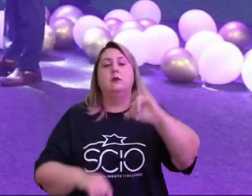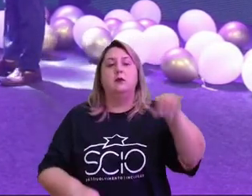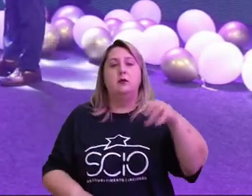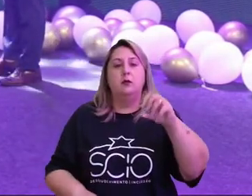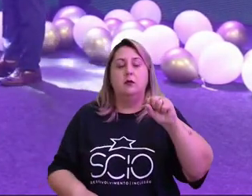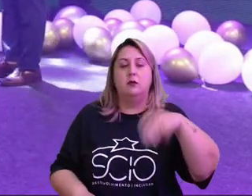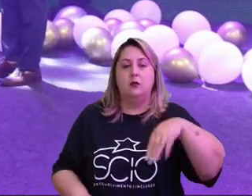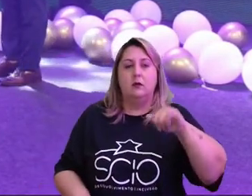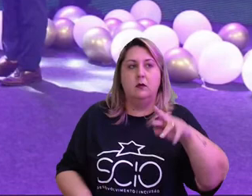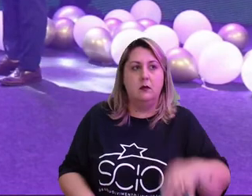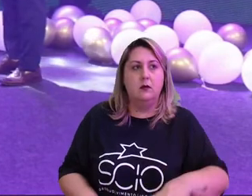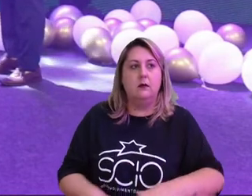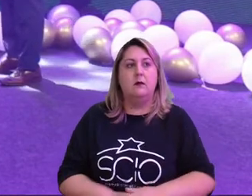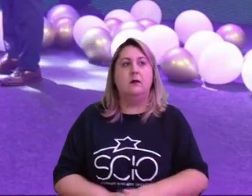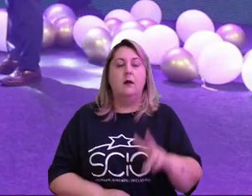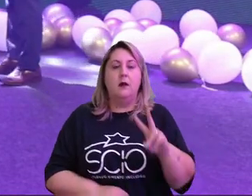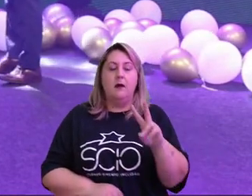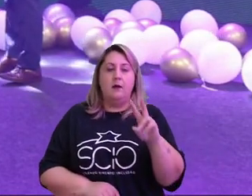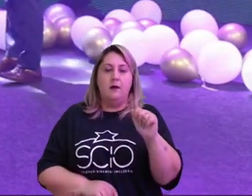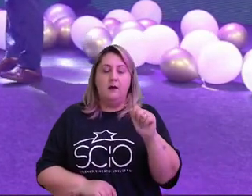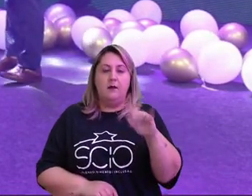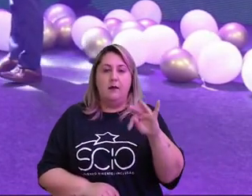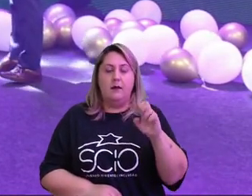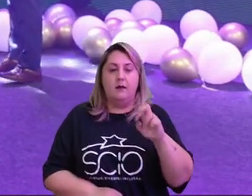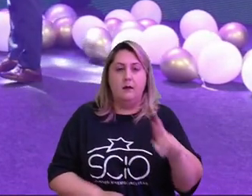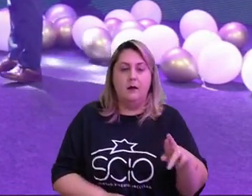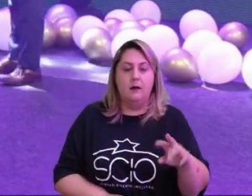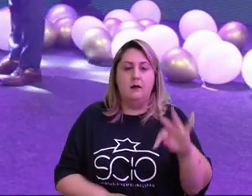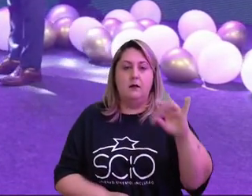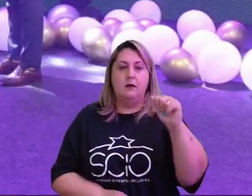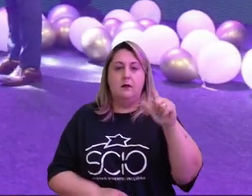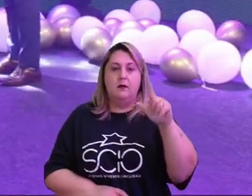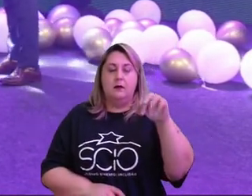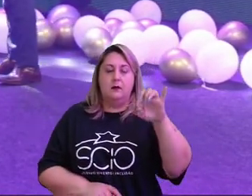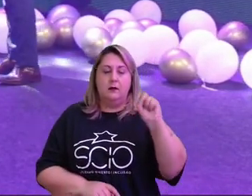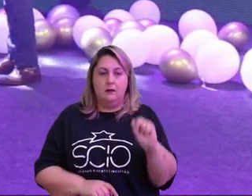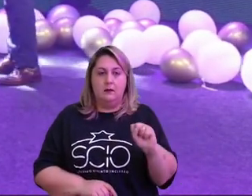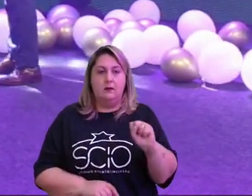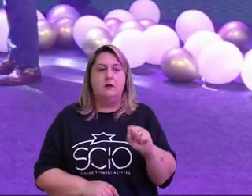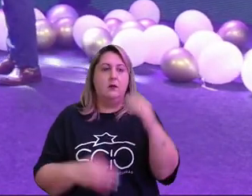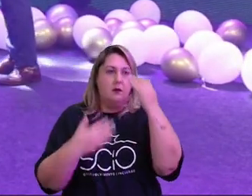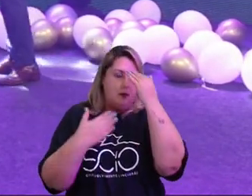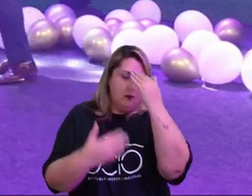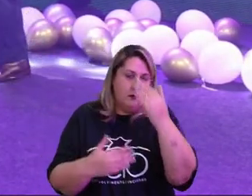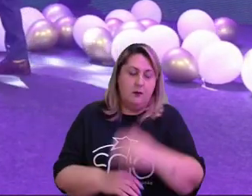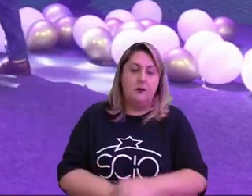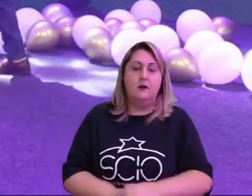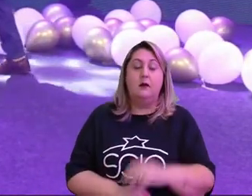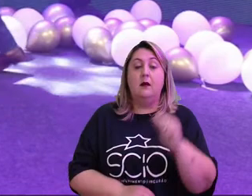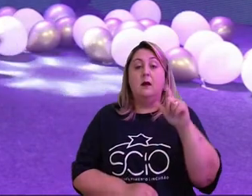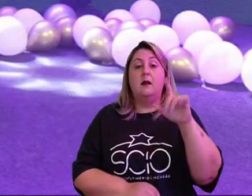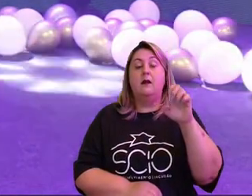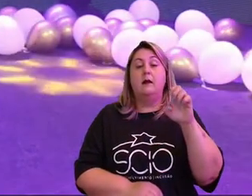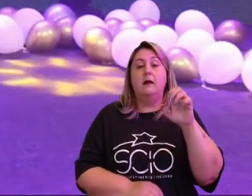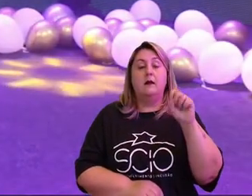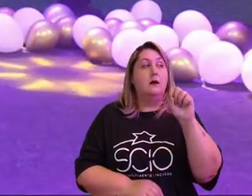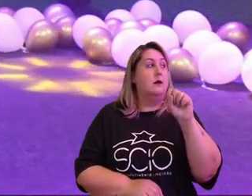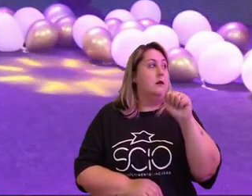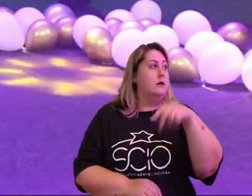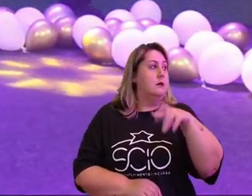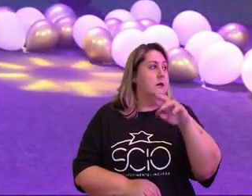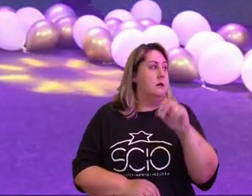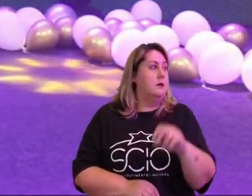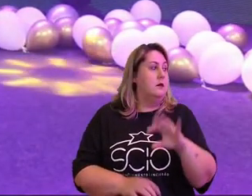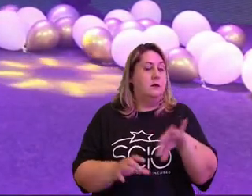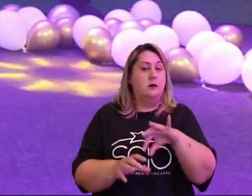Josmar, deixa eu ver aqui mais. O Walter Henrique. Quem mais? O Thales, obrigado, Thales. A Alessandra. Vamos fazer o sorteio?